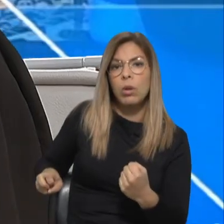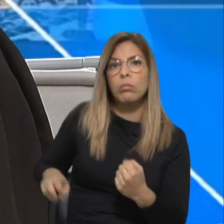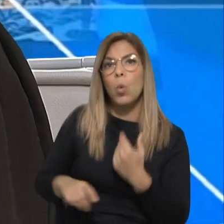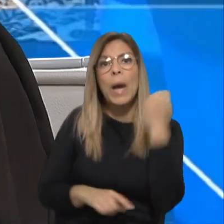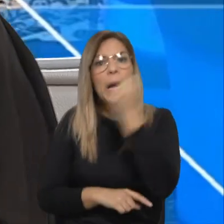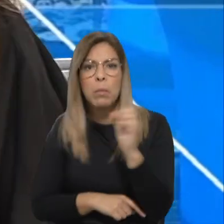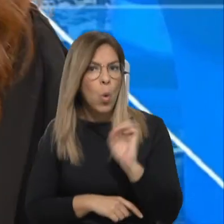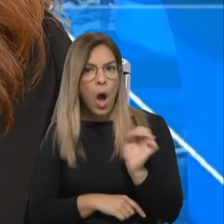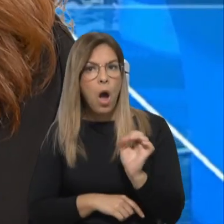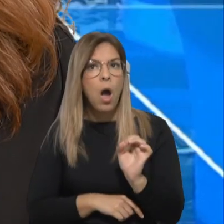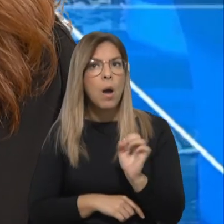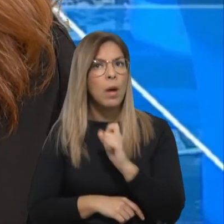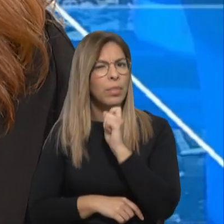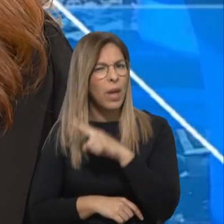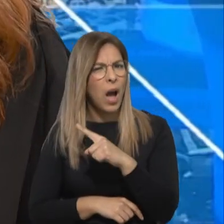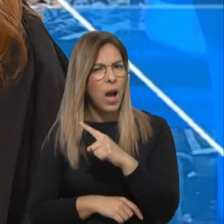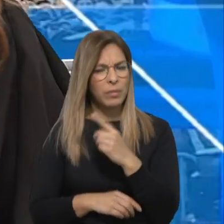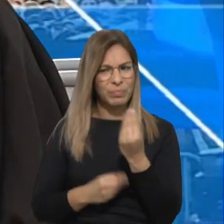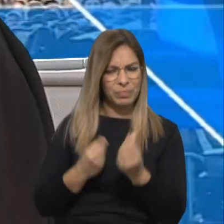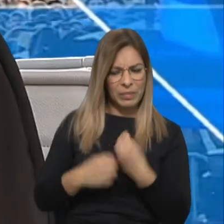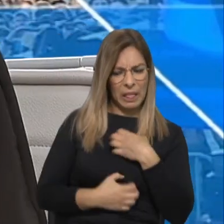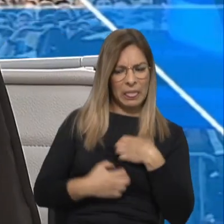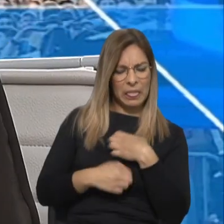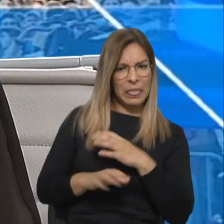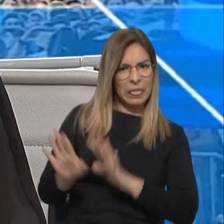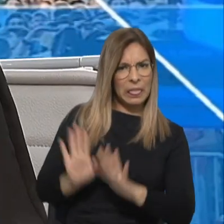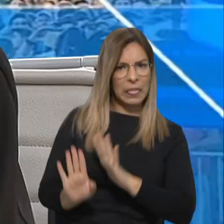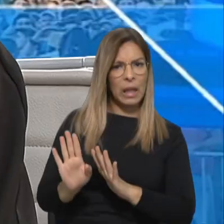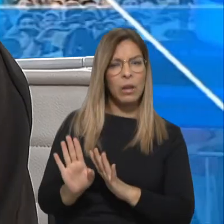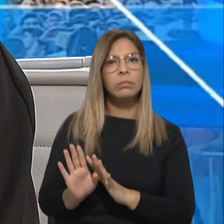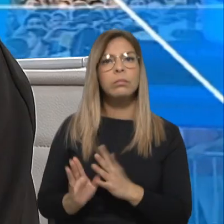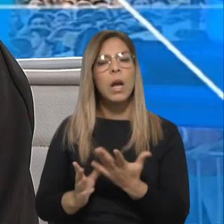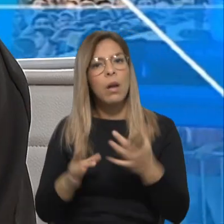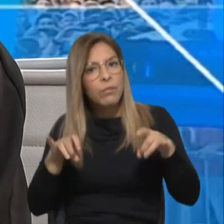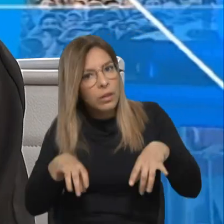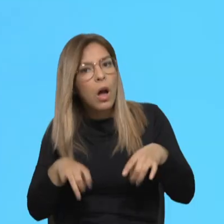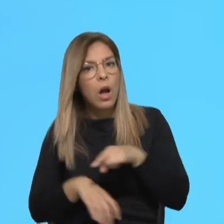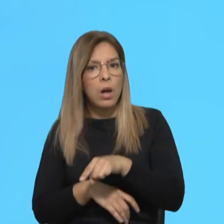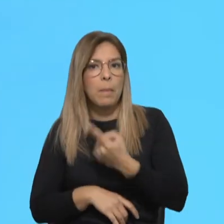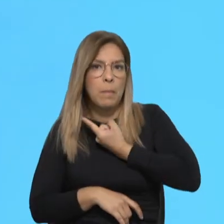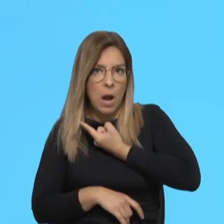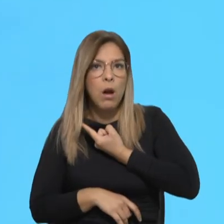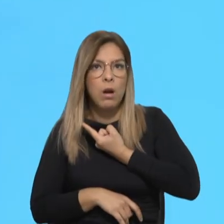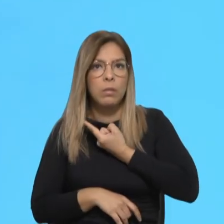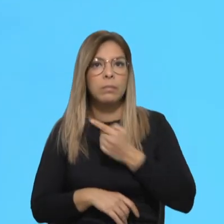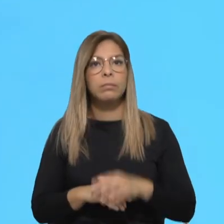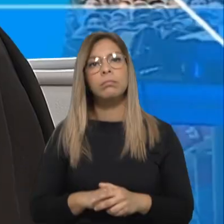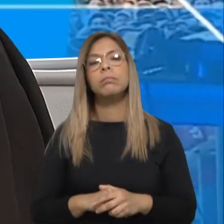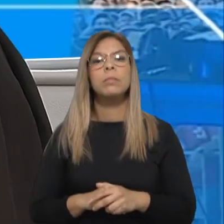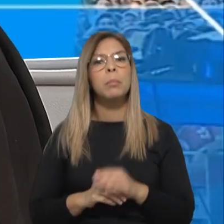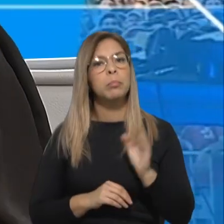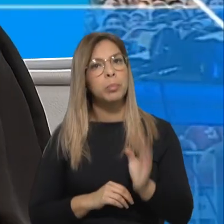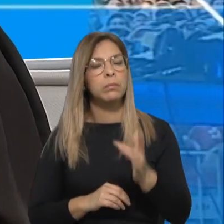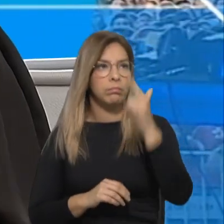crime. Mas pode suscitar algum desconforto, pode suscitar, portanto, se calhar devemos evitar essa circunstância. Mecanismos de defesa que é necessário implementar.